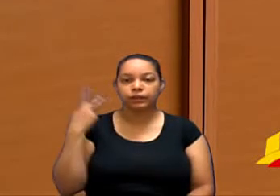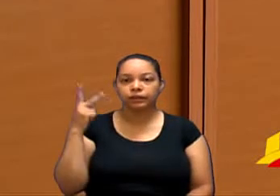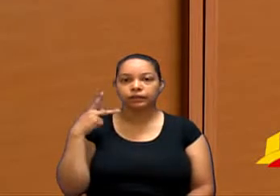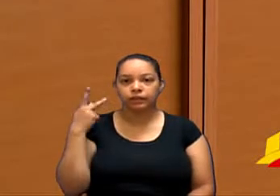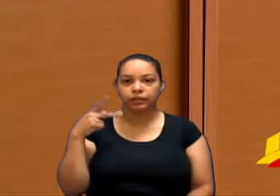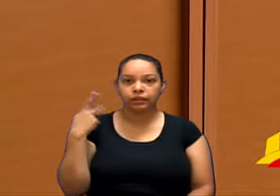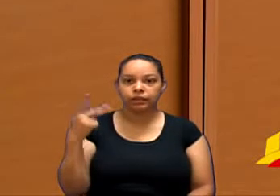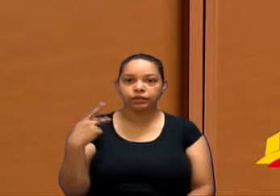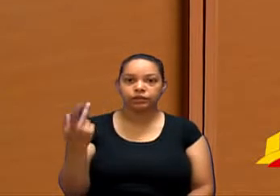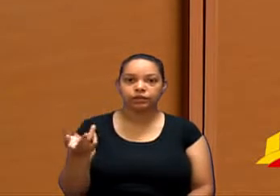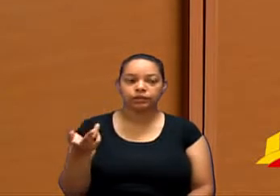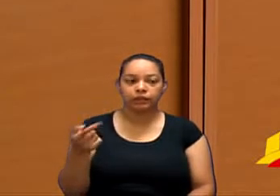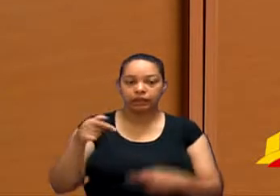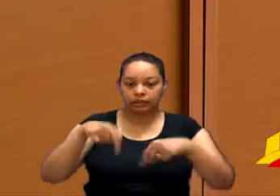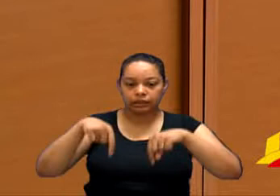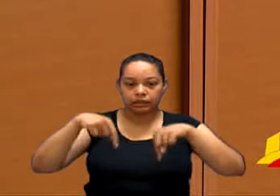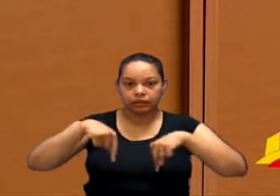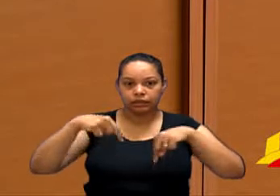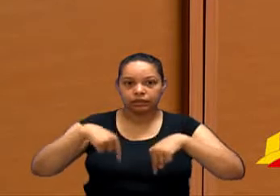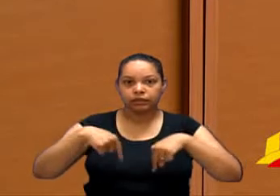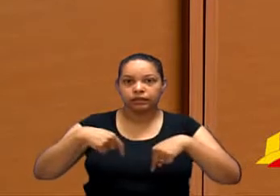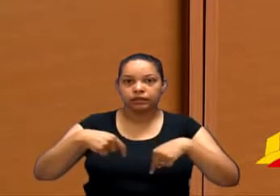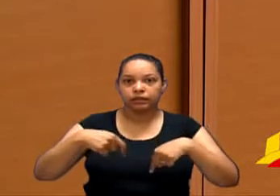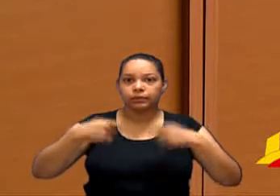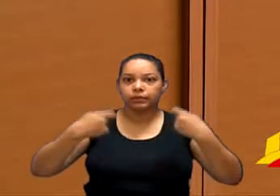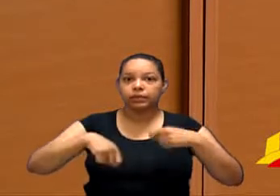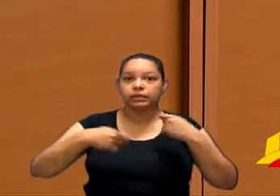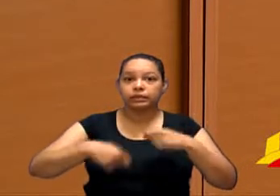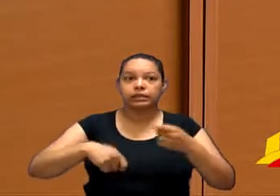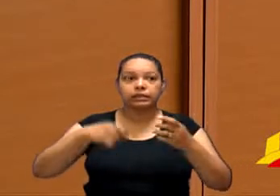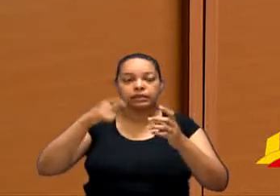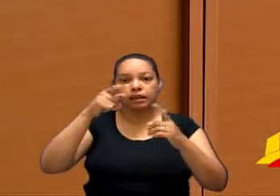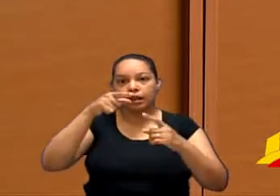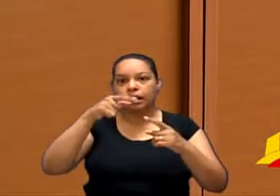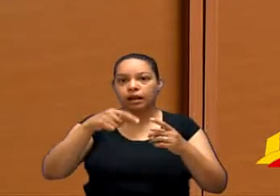que estão na casa por favor confirmar presença